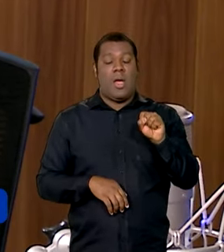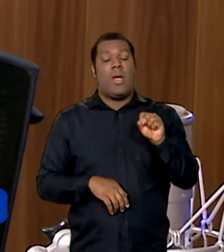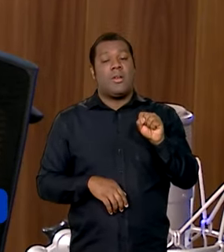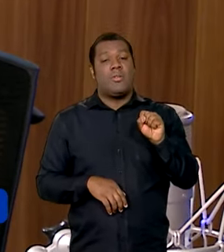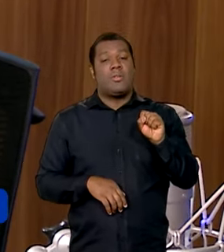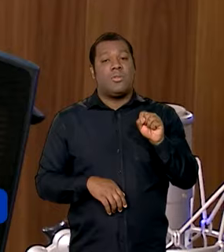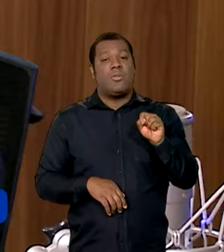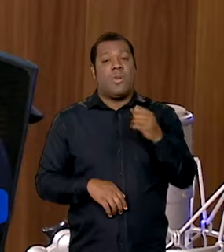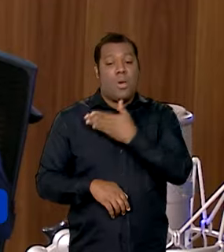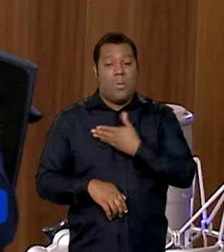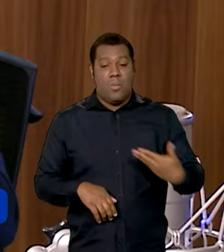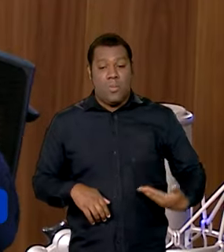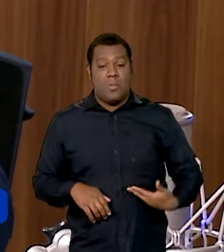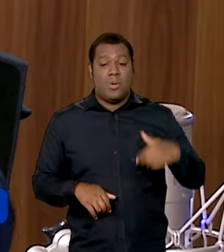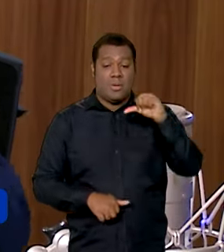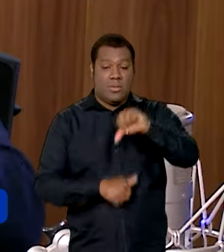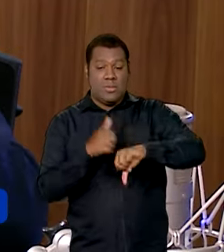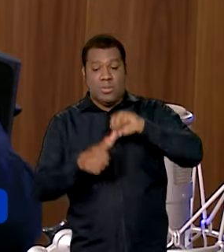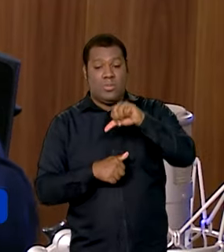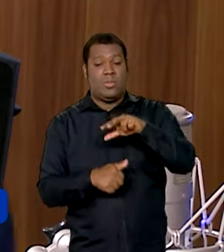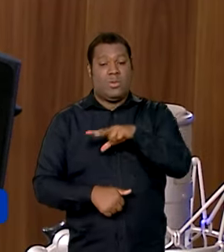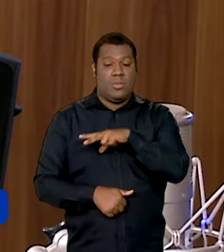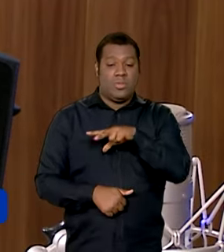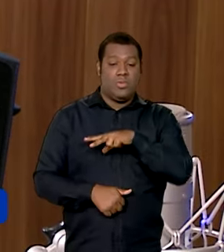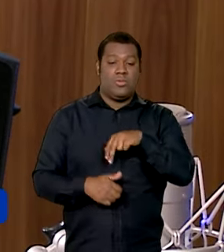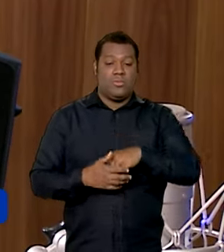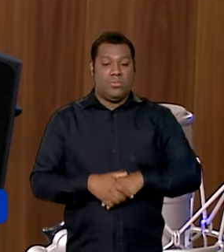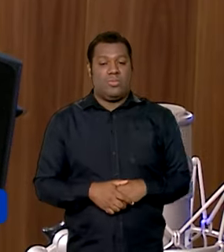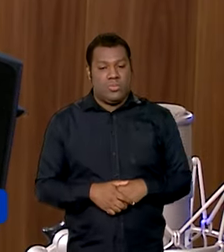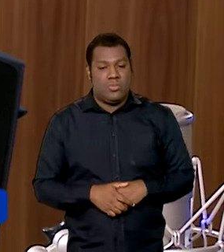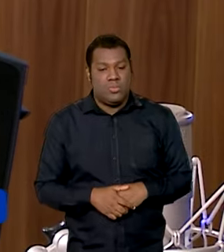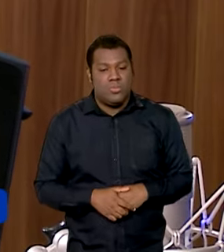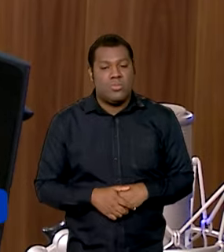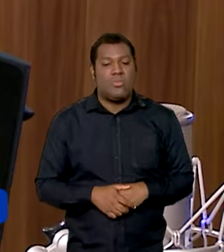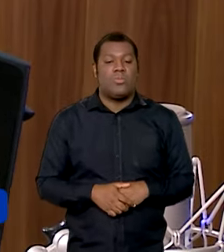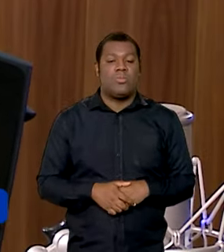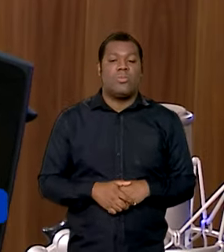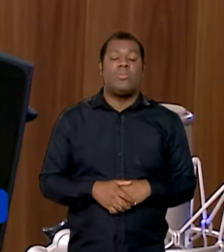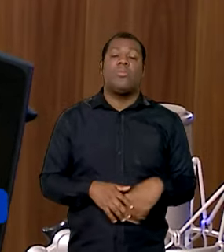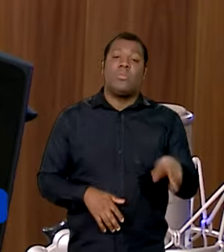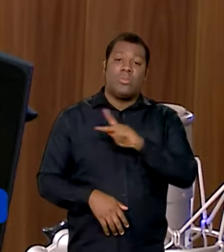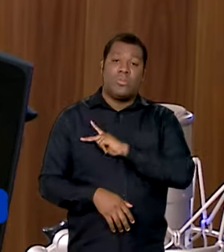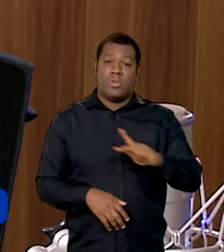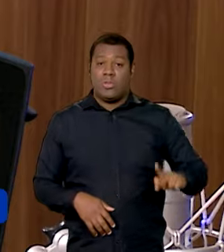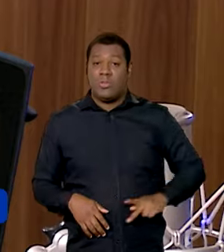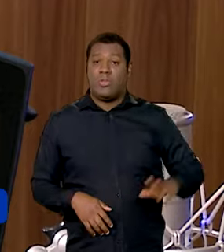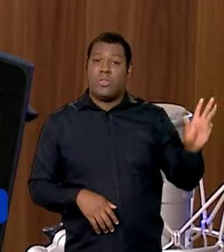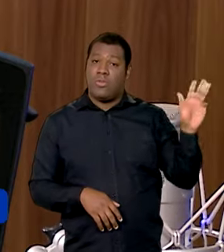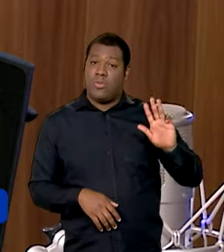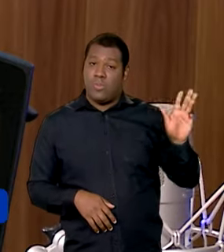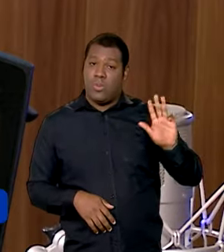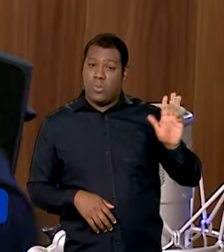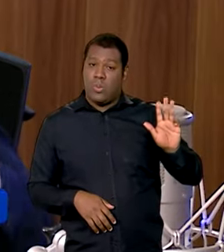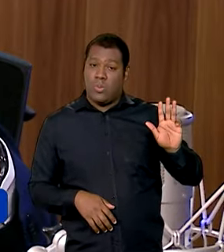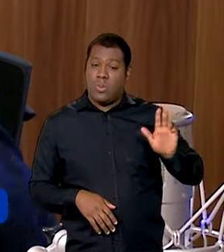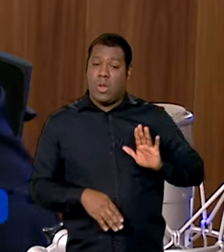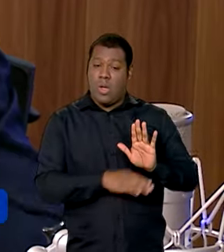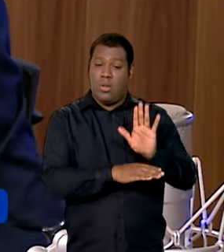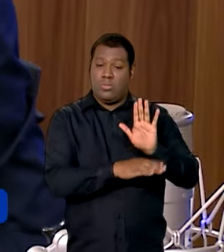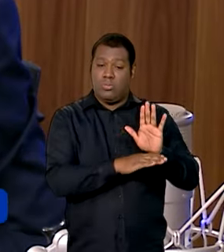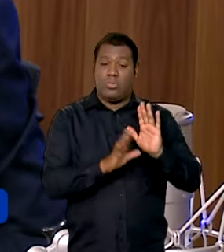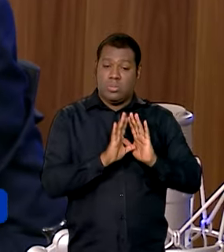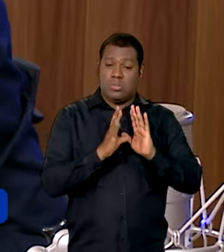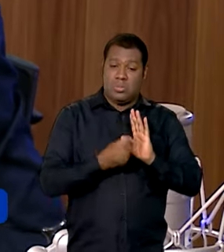Bacia da Amazônia e diminuir né fazer esse equilíbrio tarifário então isso presidente Lula garantiu pra Amazônia tá a outra